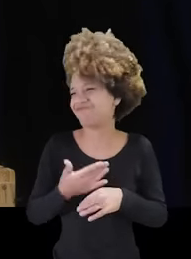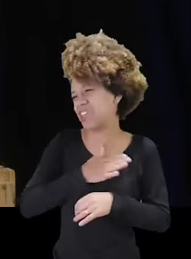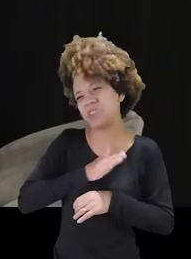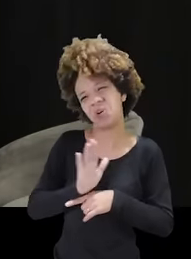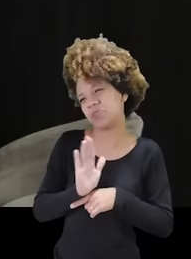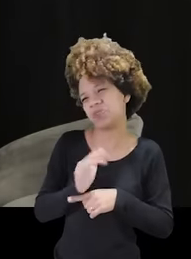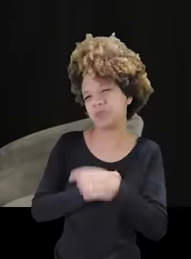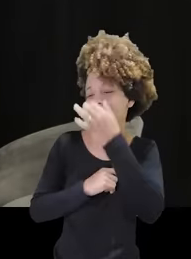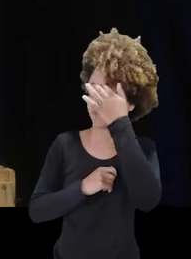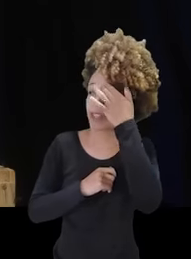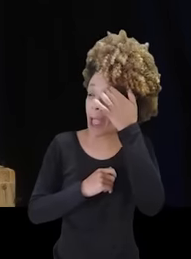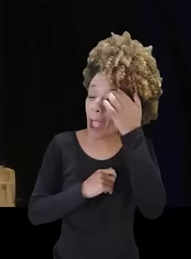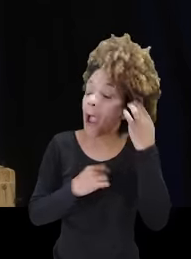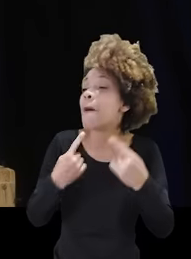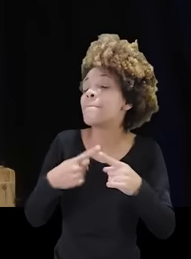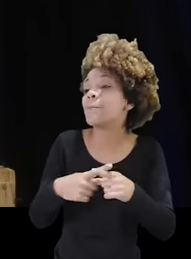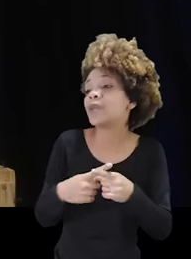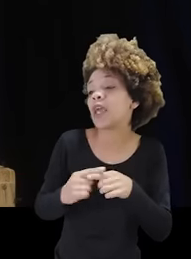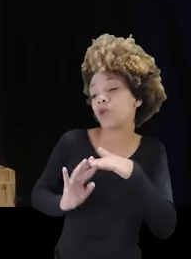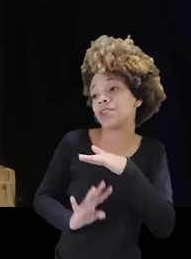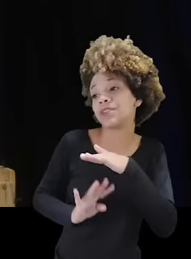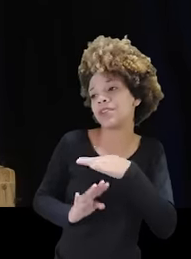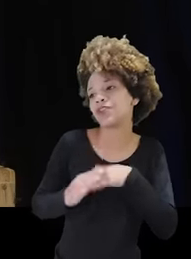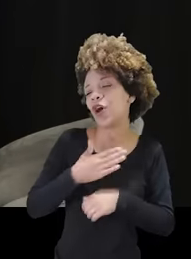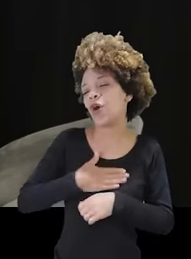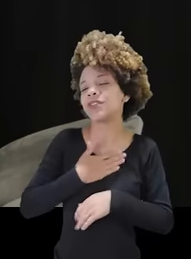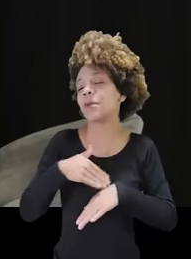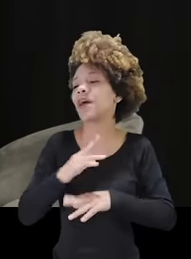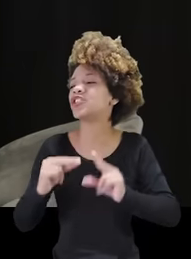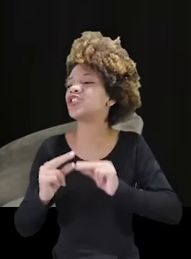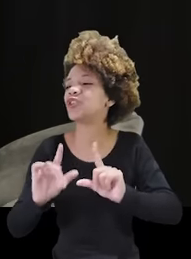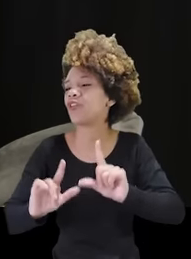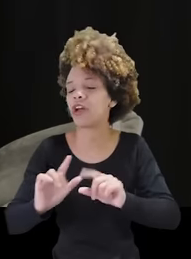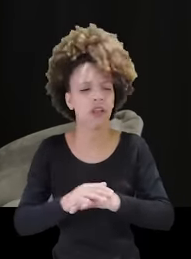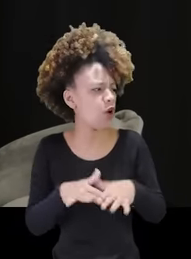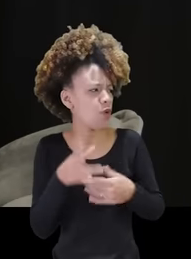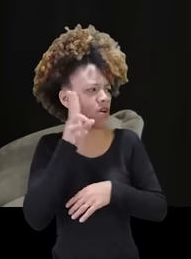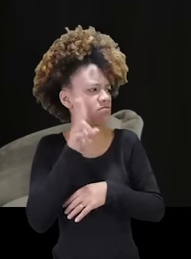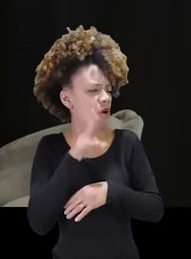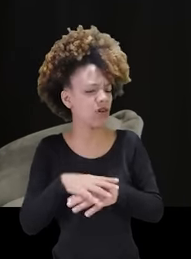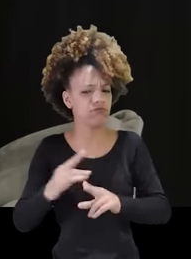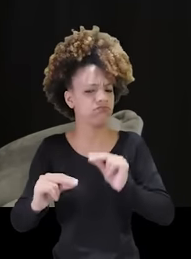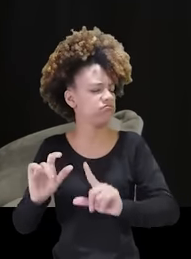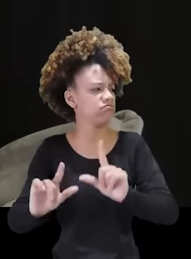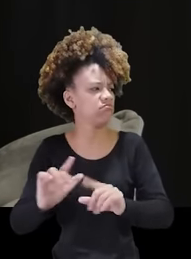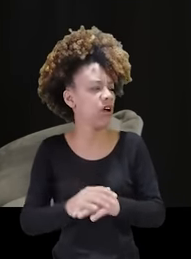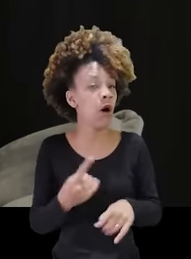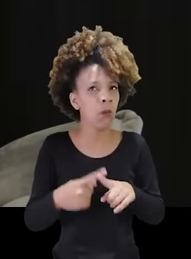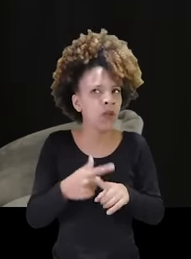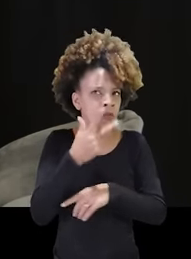de filme porque eu só porque os estrangeiros são mais de novela porque é novo qual que é a história da novela coreana tipo eles porque assim